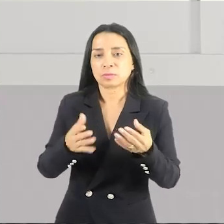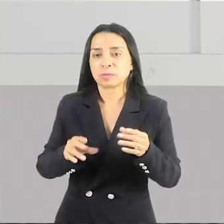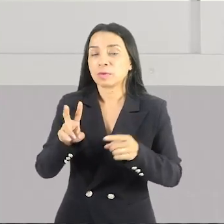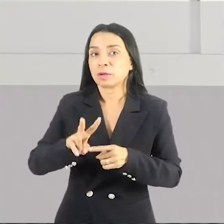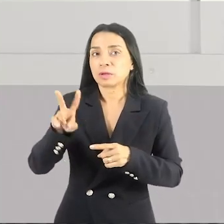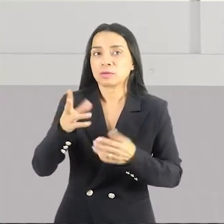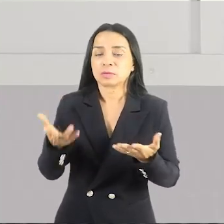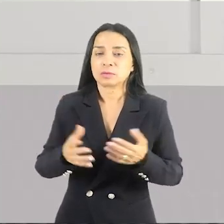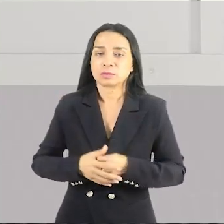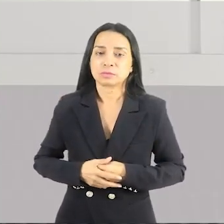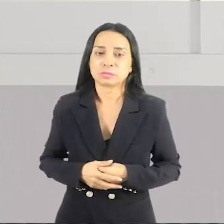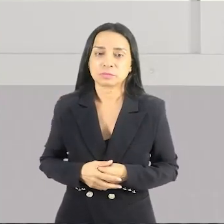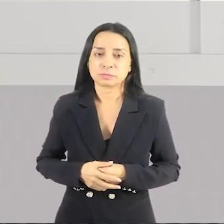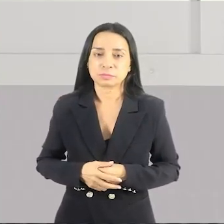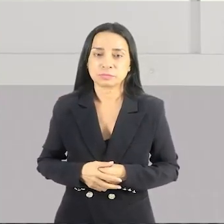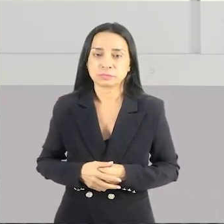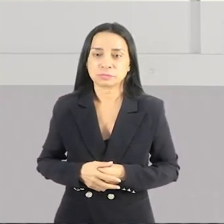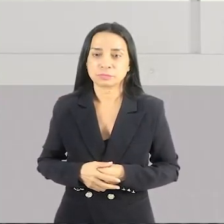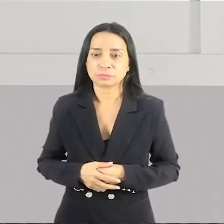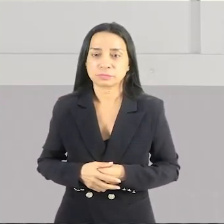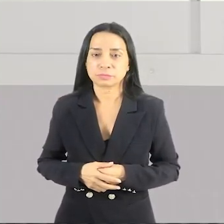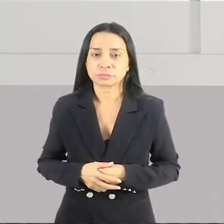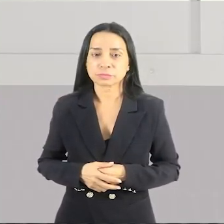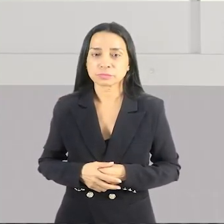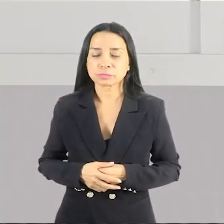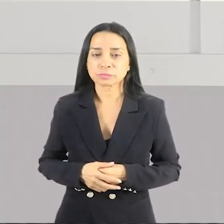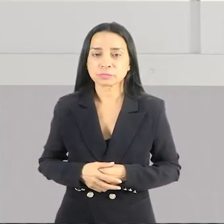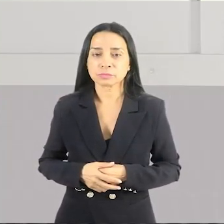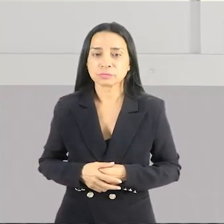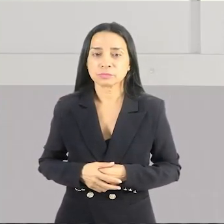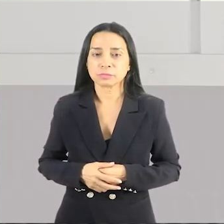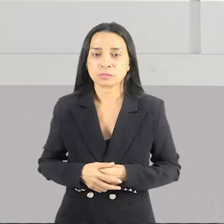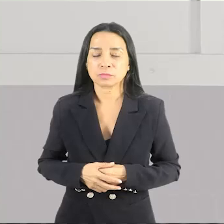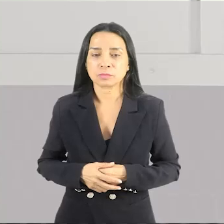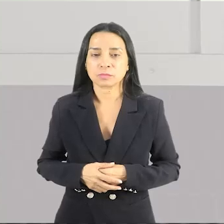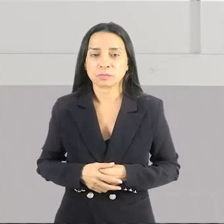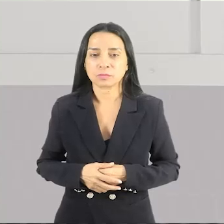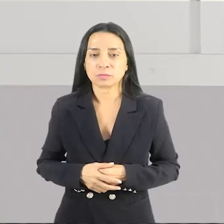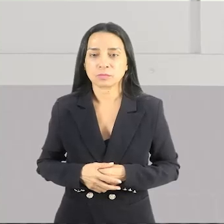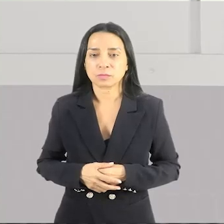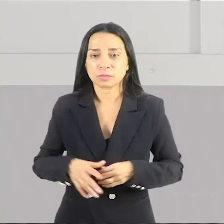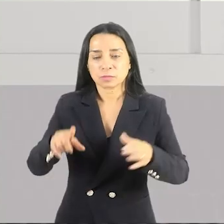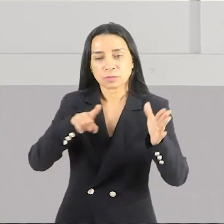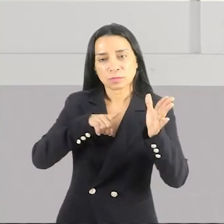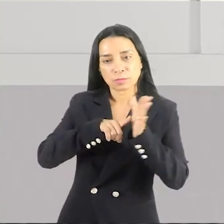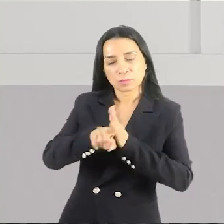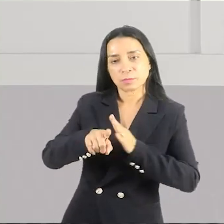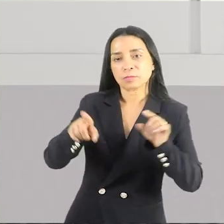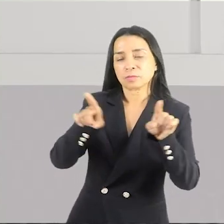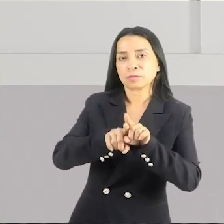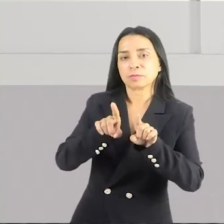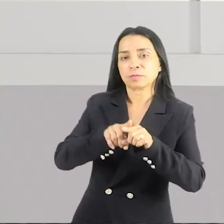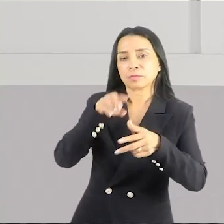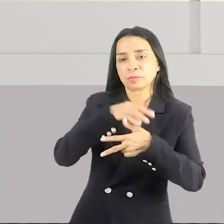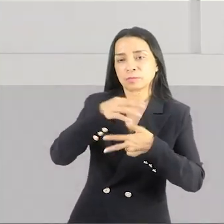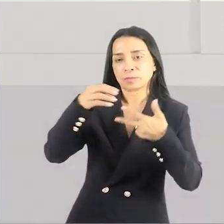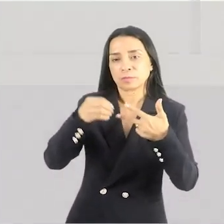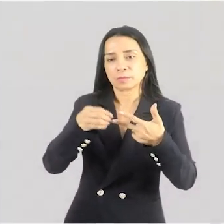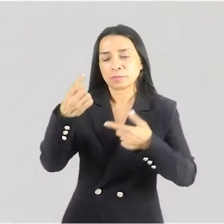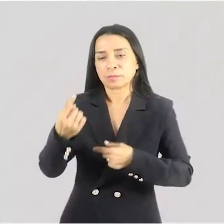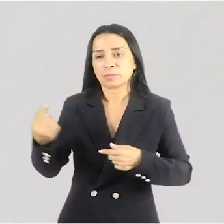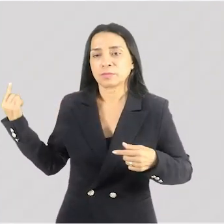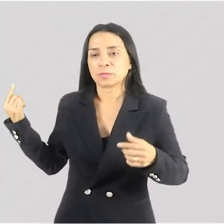Beleza? Então vamos para a próxima questão, questão também do Enem. diz o seguinte: